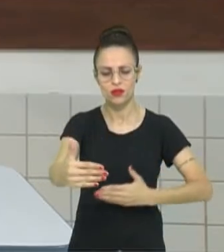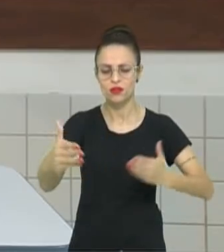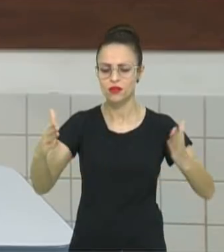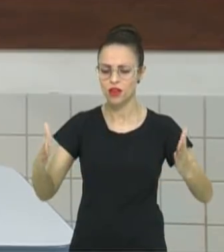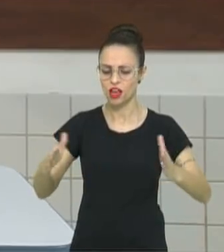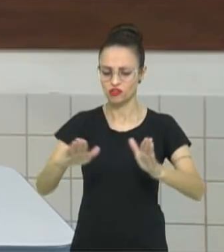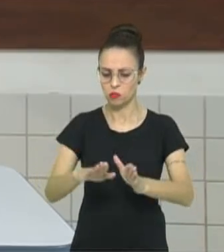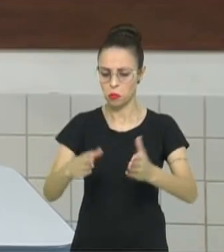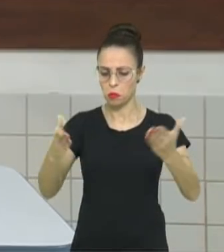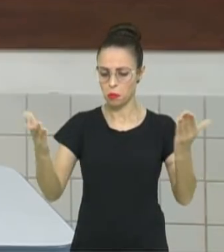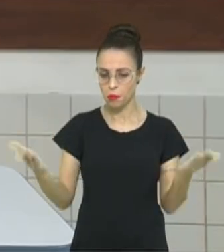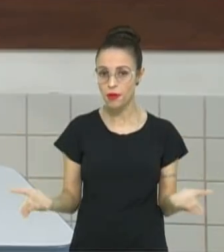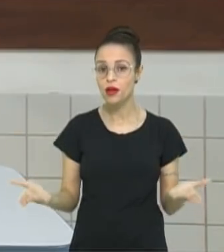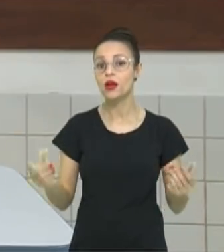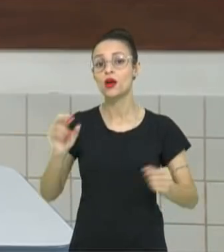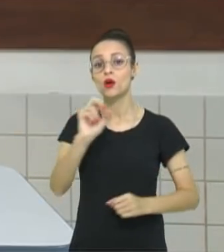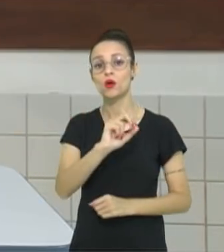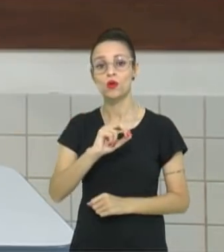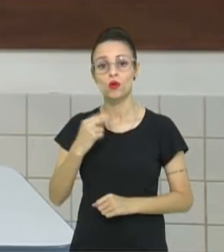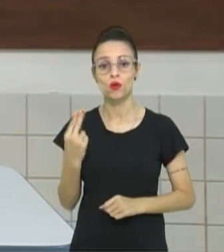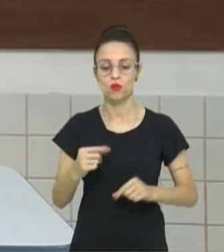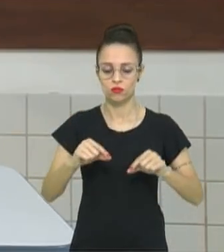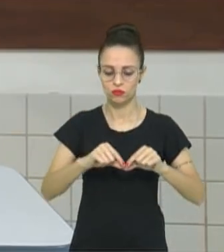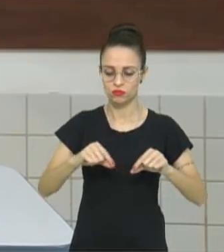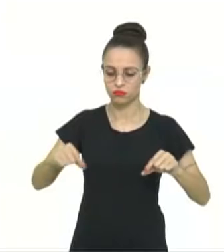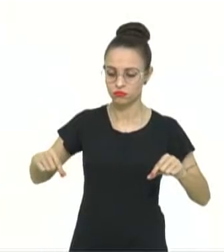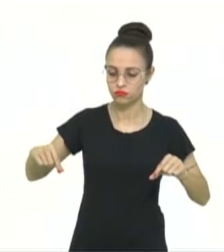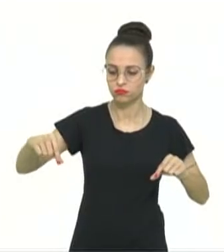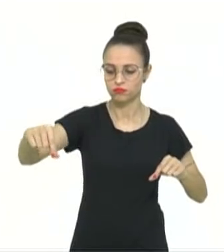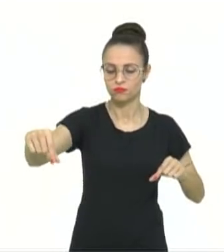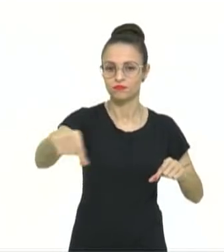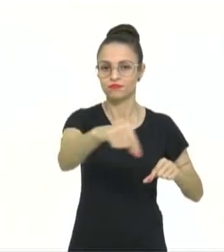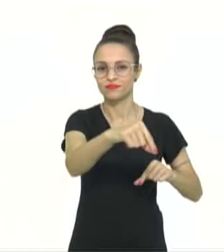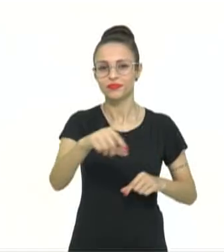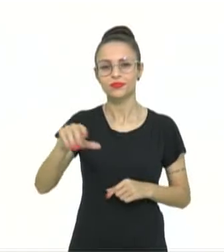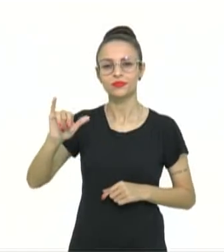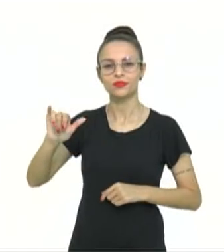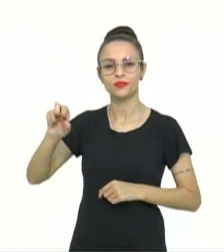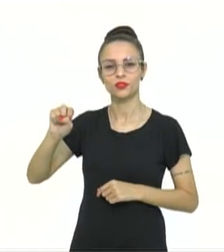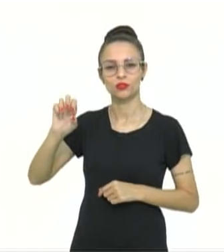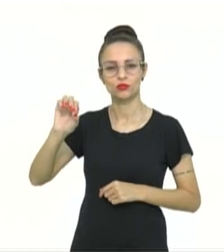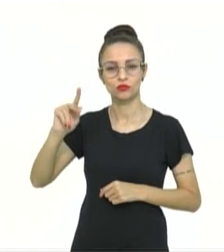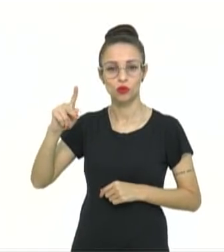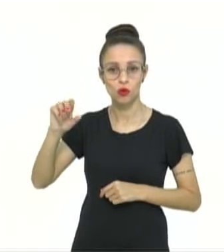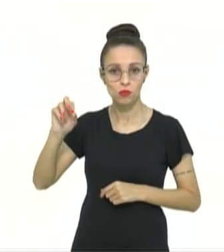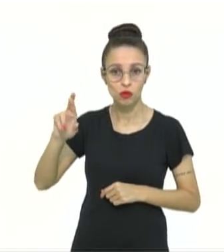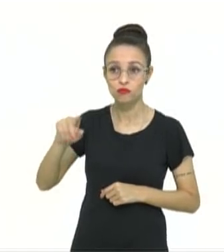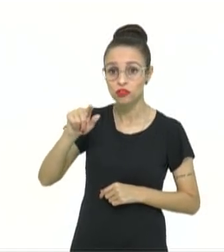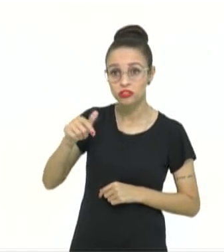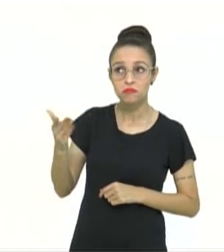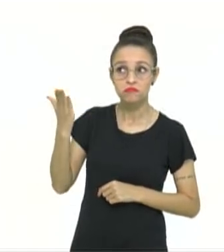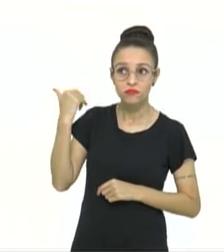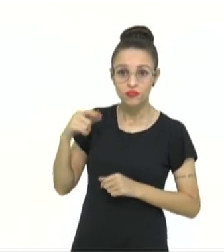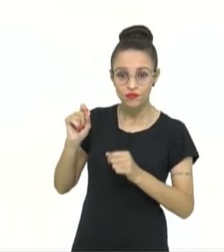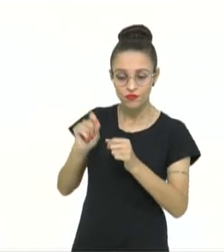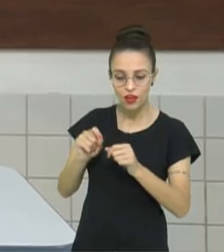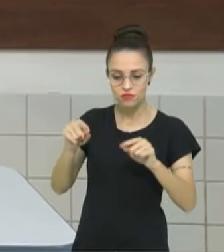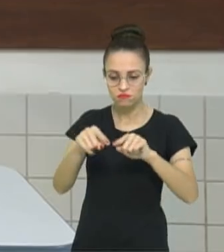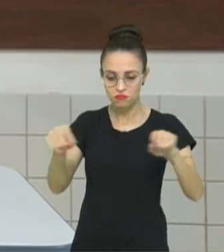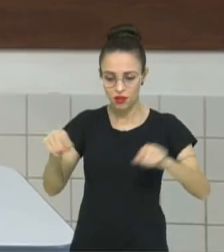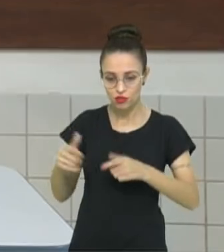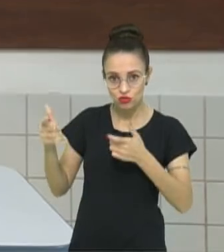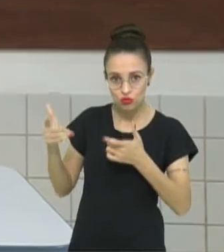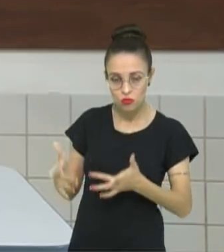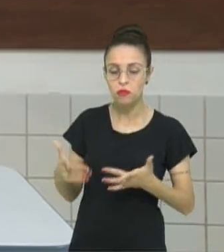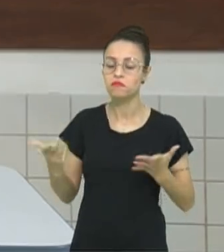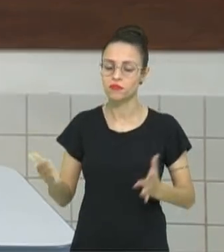um pedaço de isopor que de repente você tinha lá guardado de outras maquetes que você fez, né? Então esse foi o passo